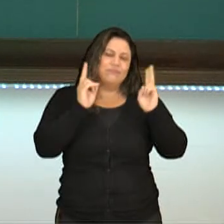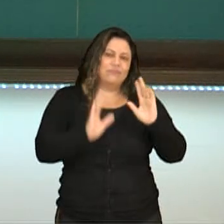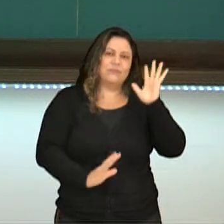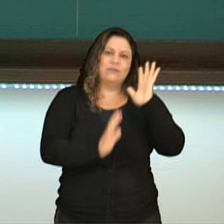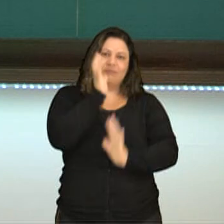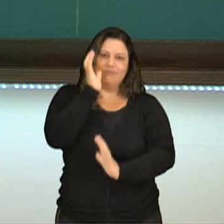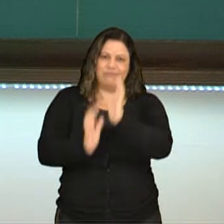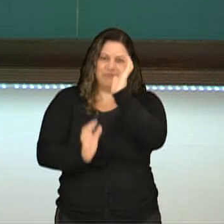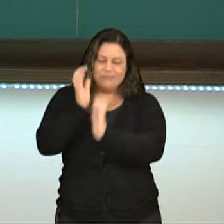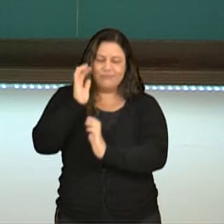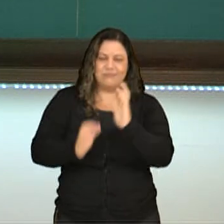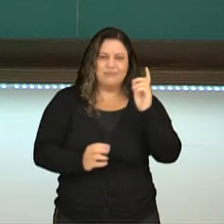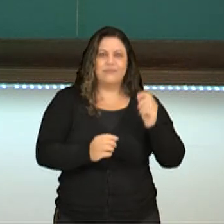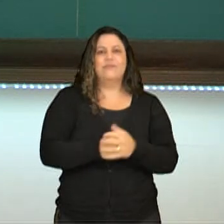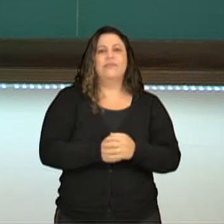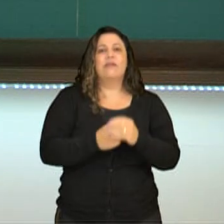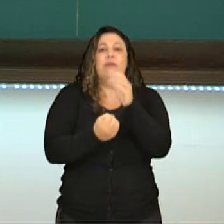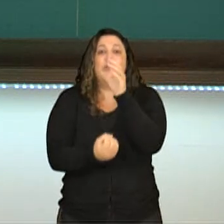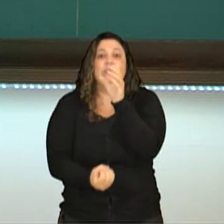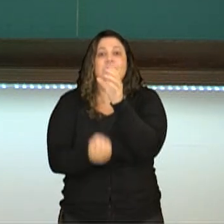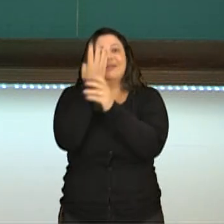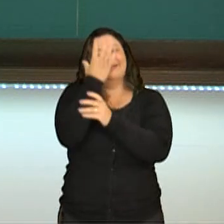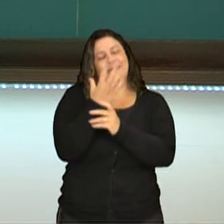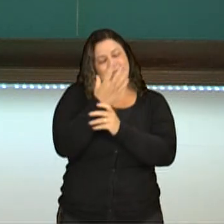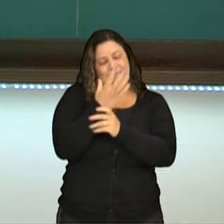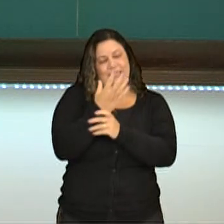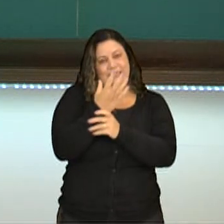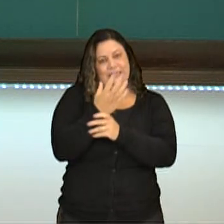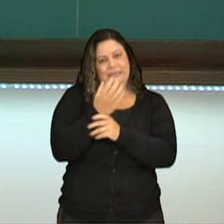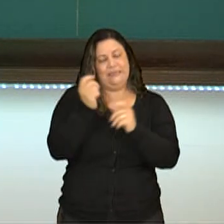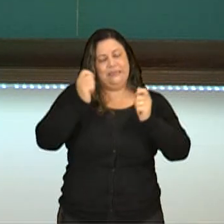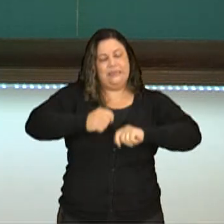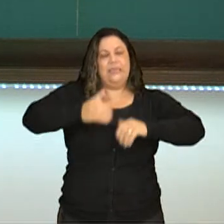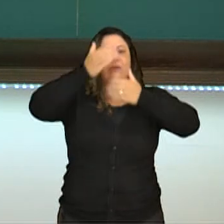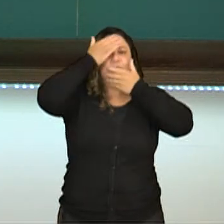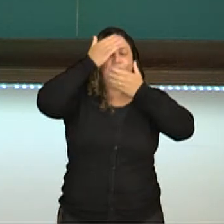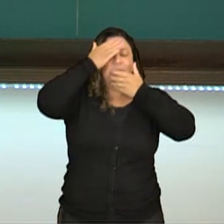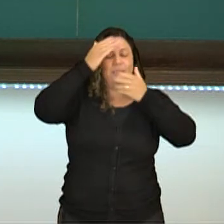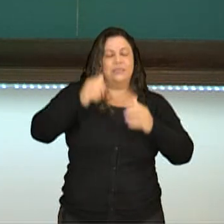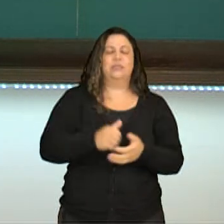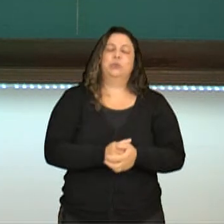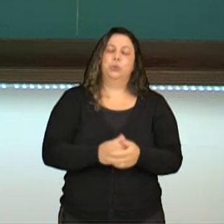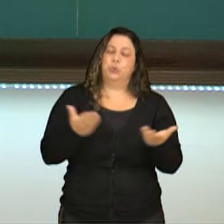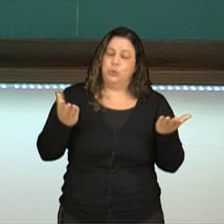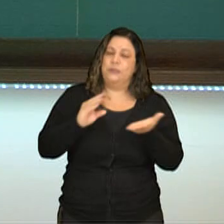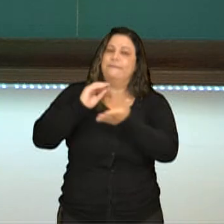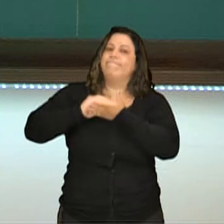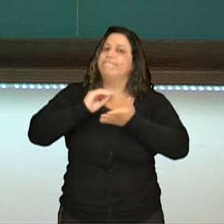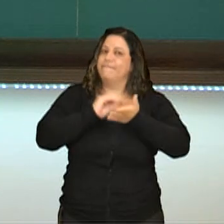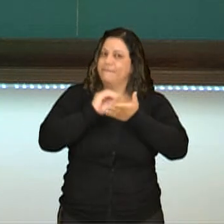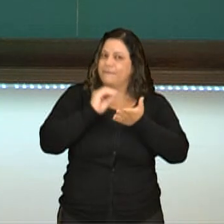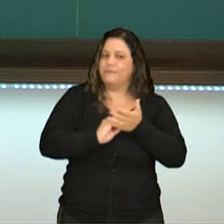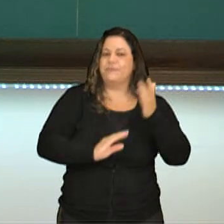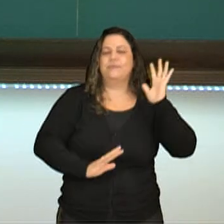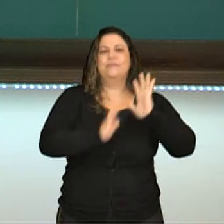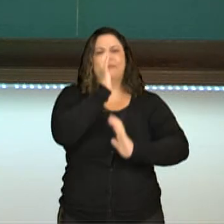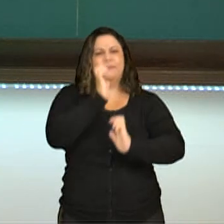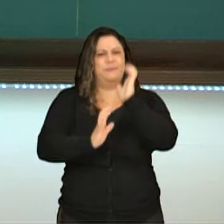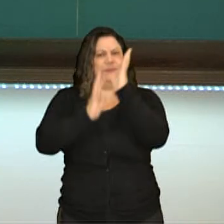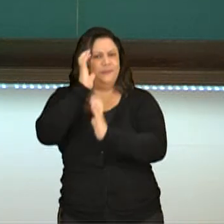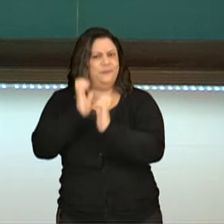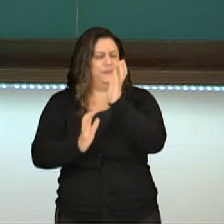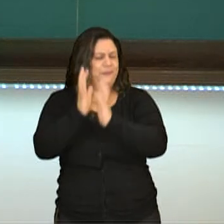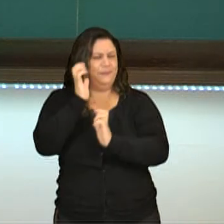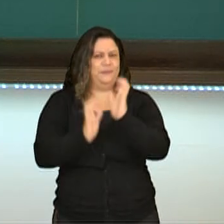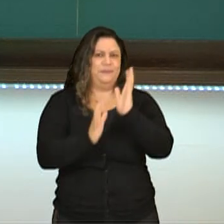região. Falta a criação da Palestina, apenas Israel foi criado na região. Então os confrontos parecem ainda estar